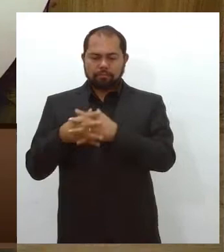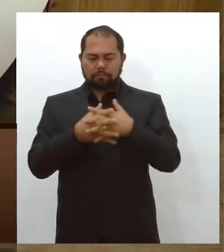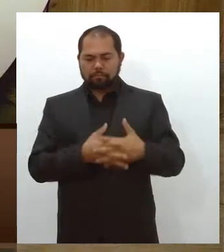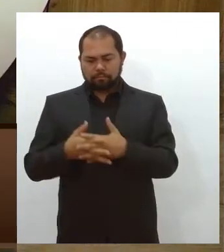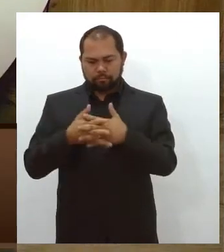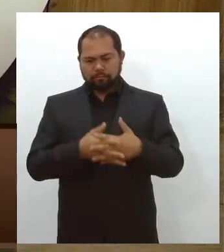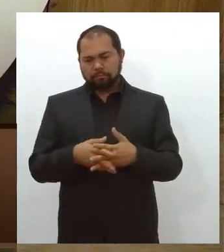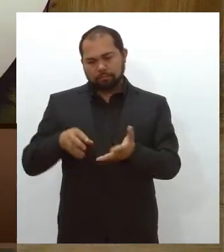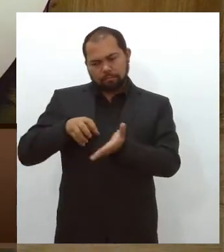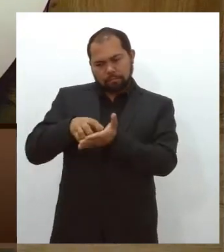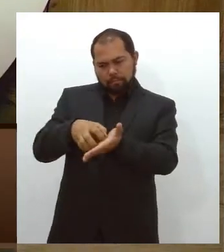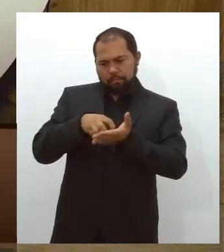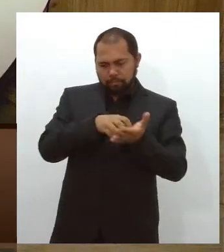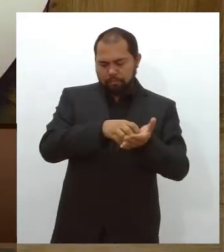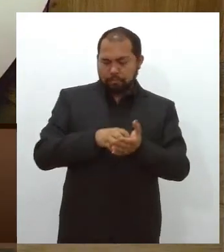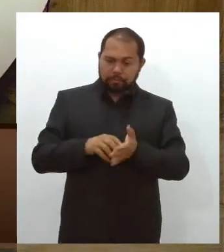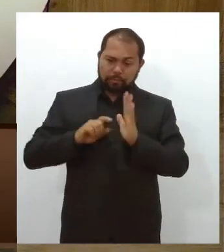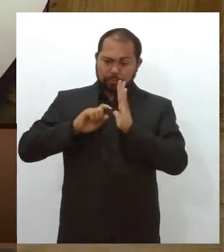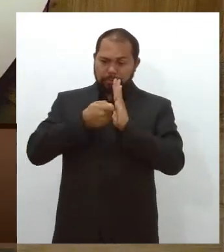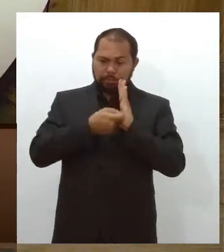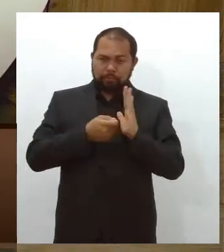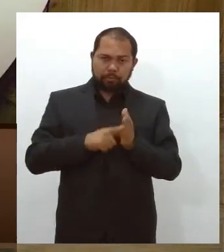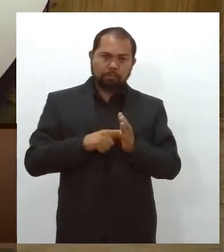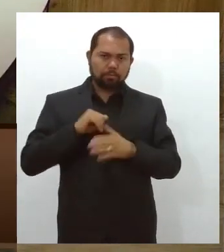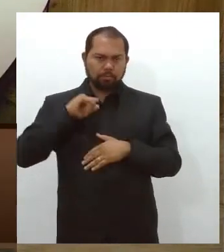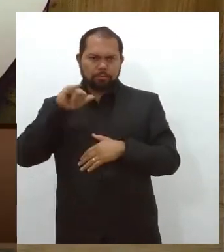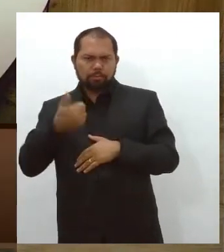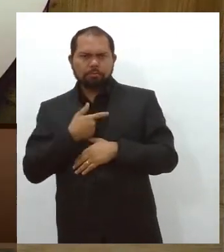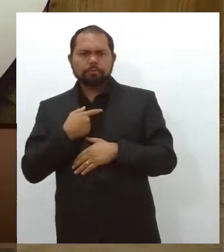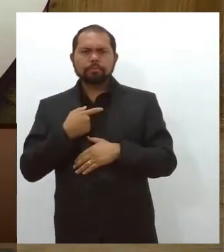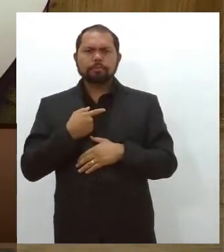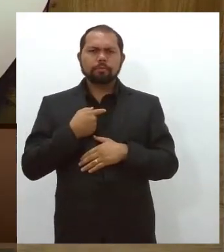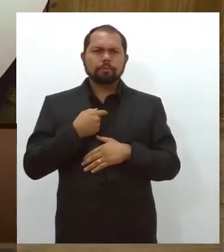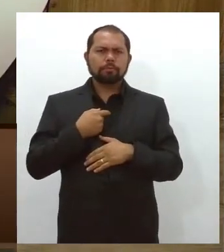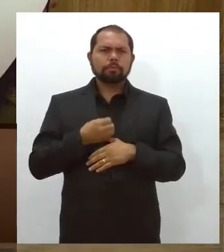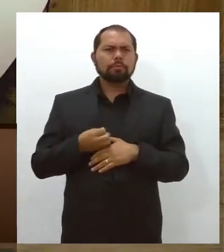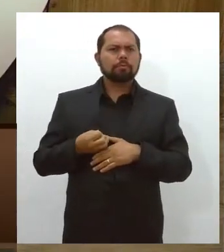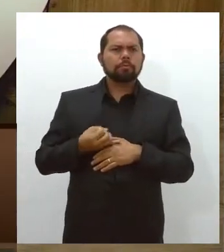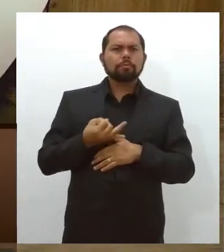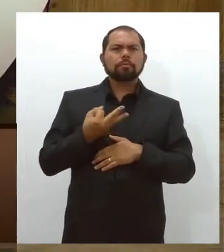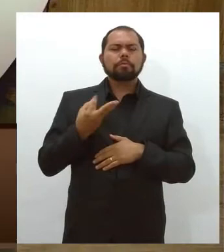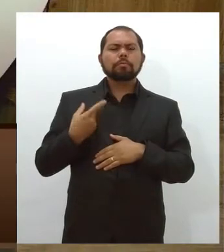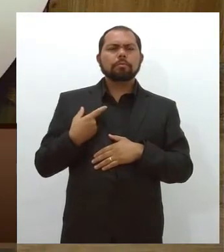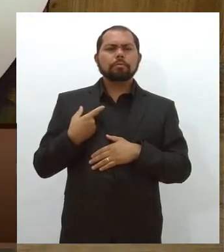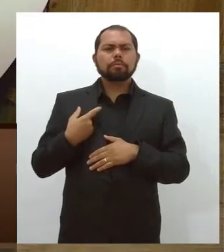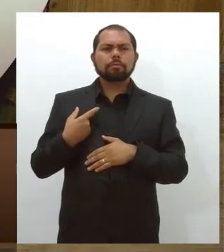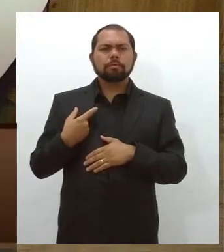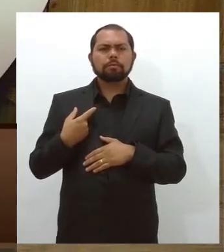estado de Sergipe. Eu queria aproveitar, Marcelo, e perguntar para você quantas novas urnas estão